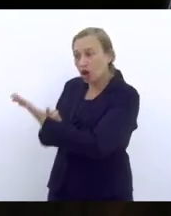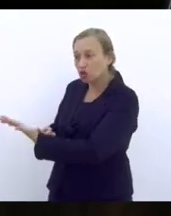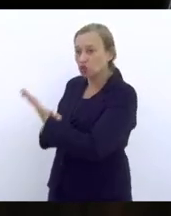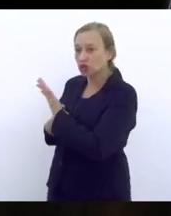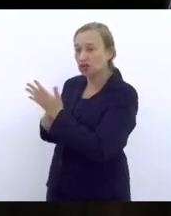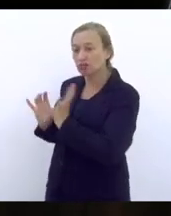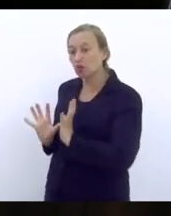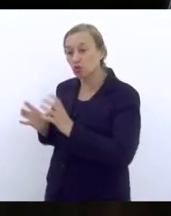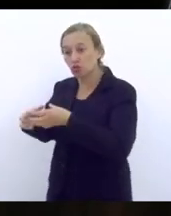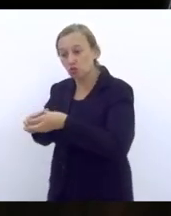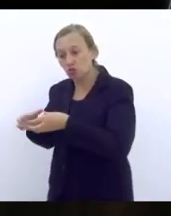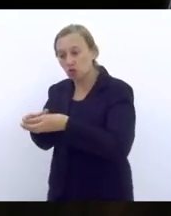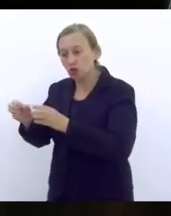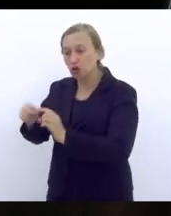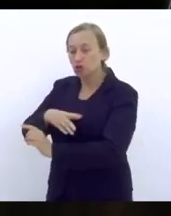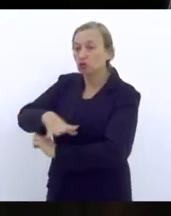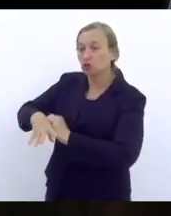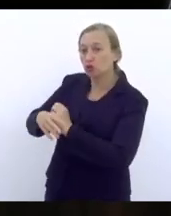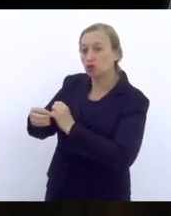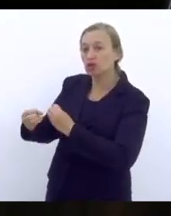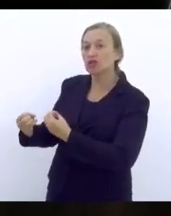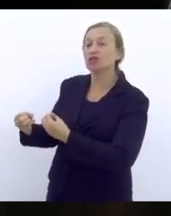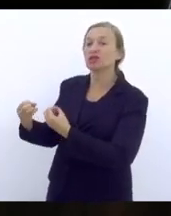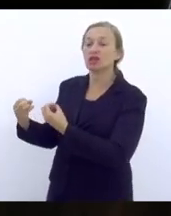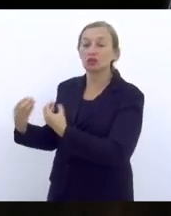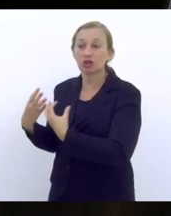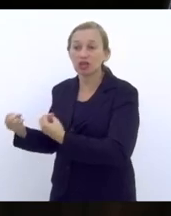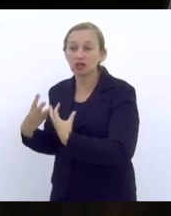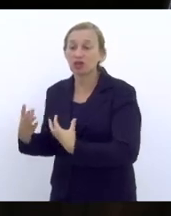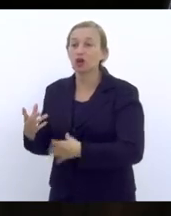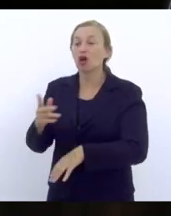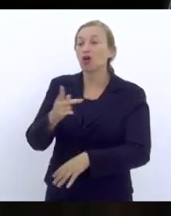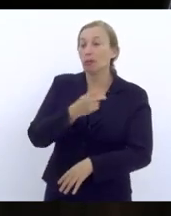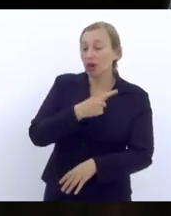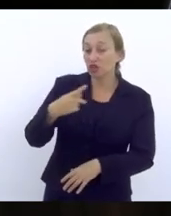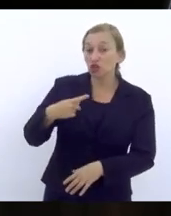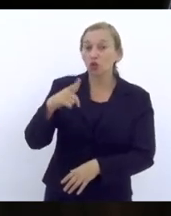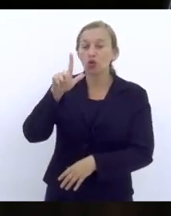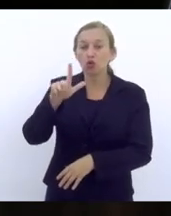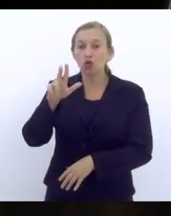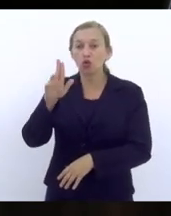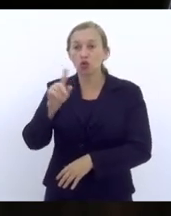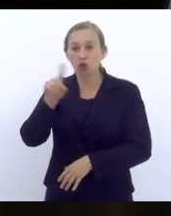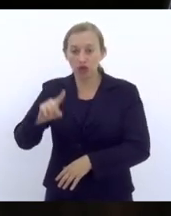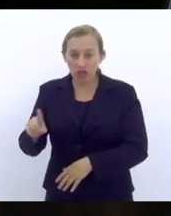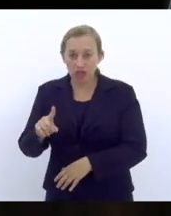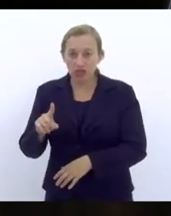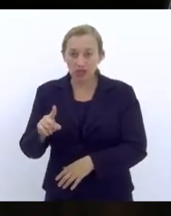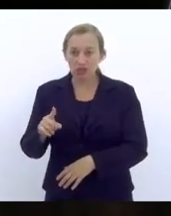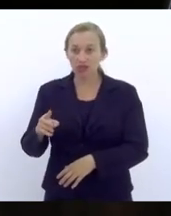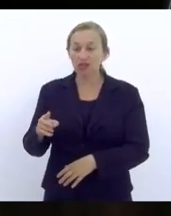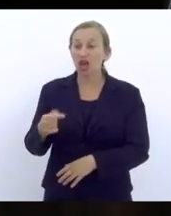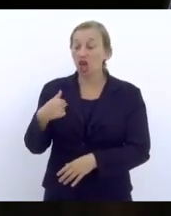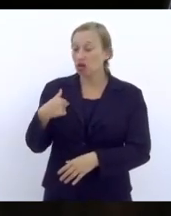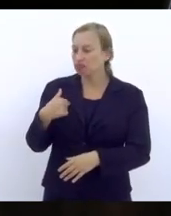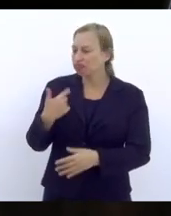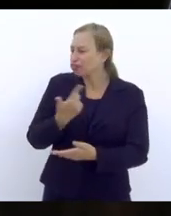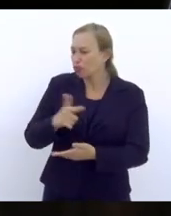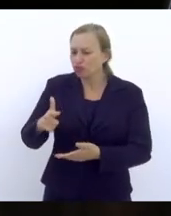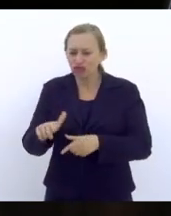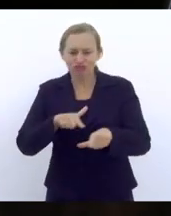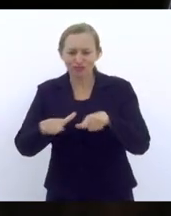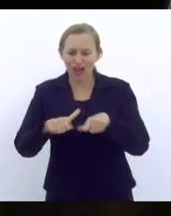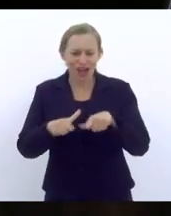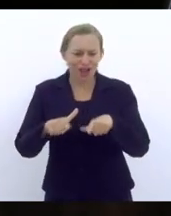pelo grupo do sócio educativo, onde o pastor Luiz, que aqui também se encontra, Eu cheguei desempregado, não tinha